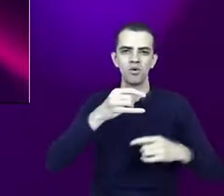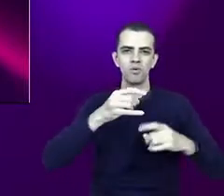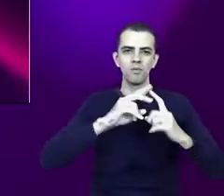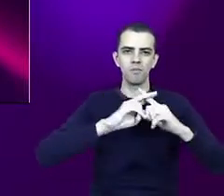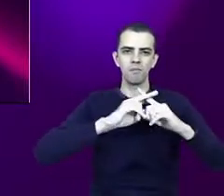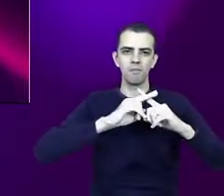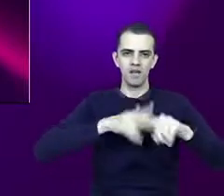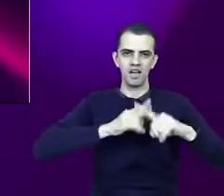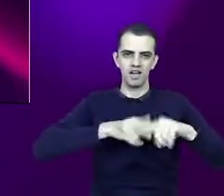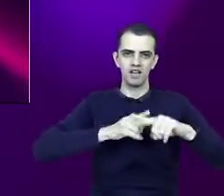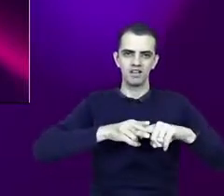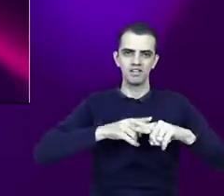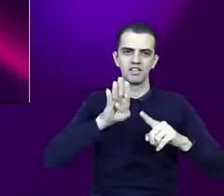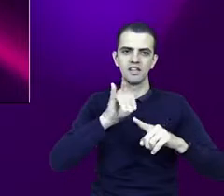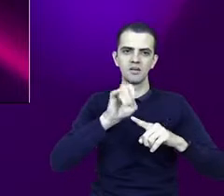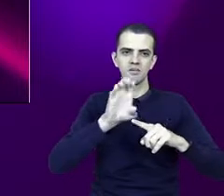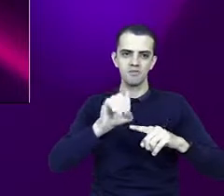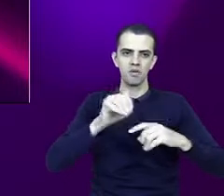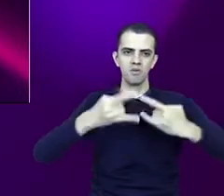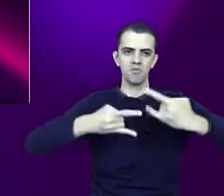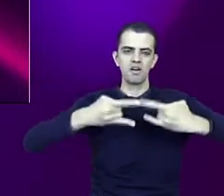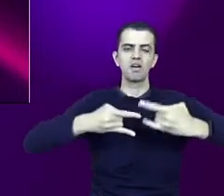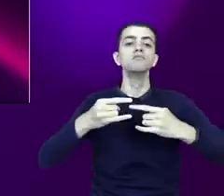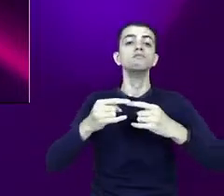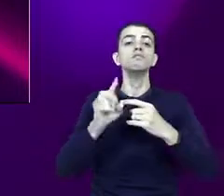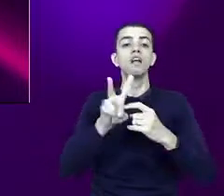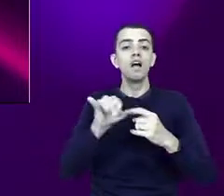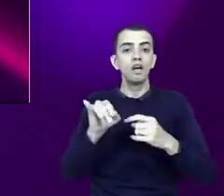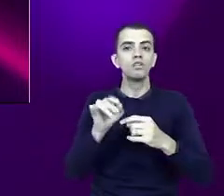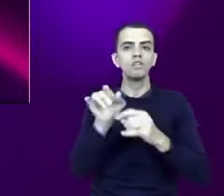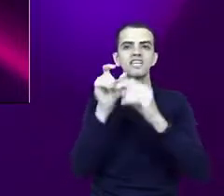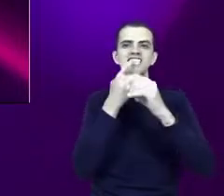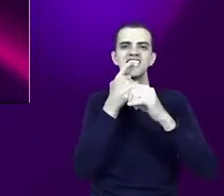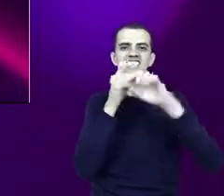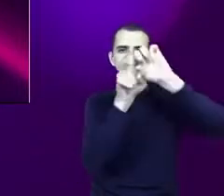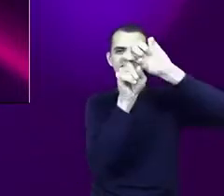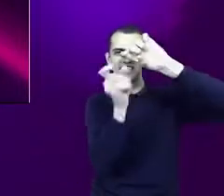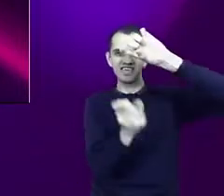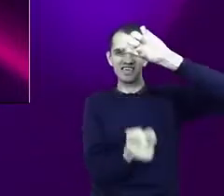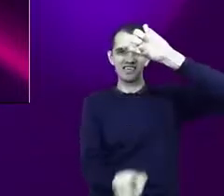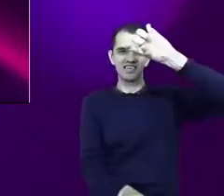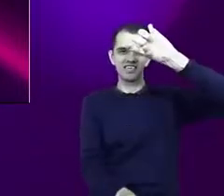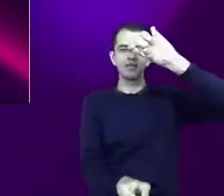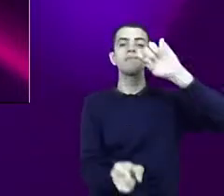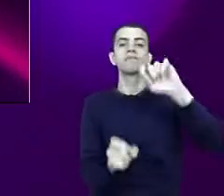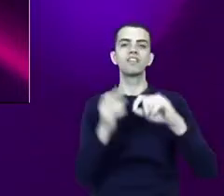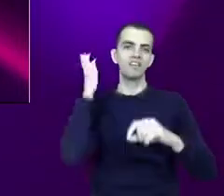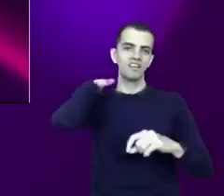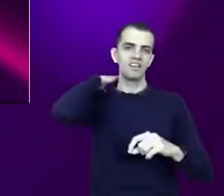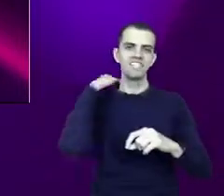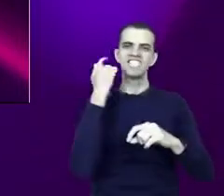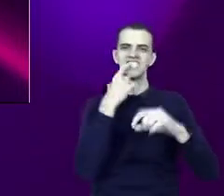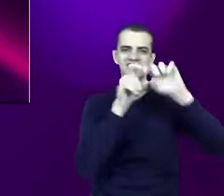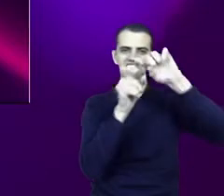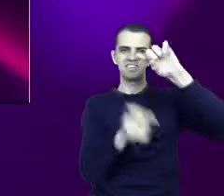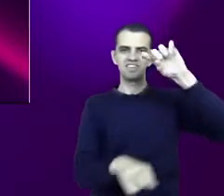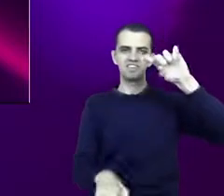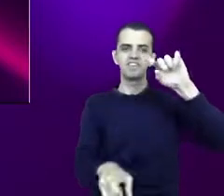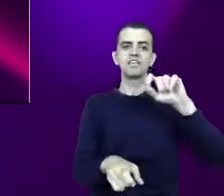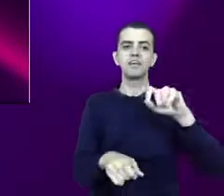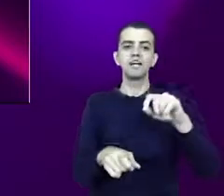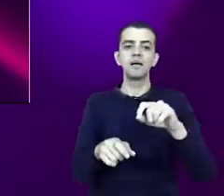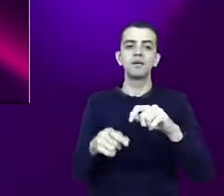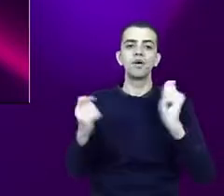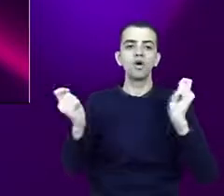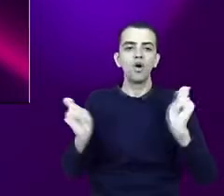as alterações da coluna vertebral. Então, você melhora a biomecânica, você impede o impingement entre o fêmur e o acetábulo,